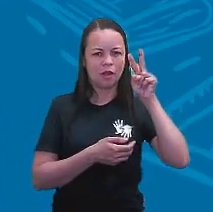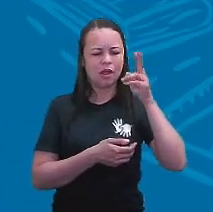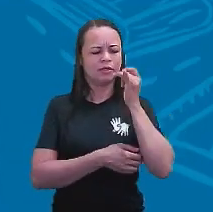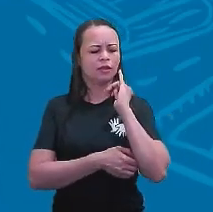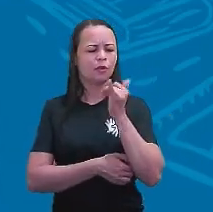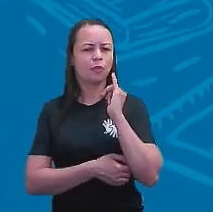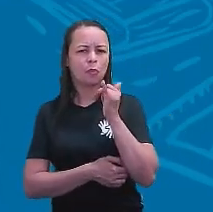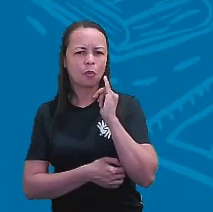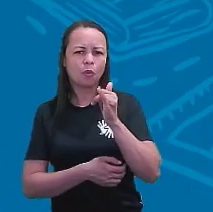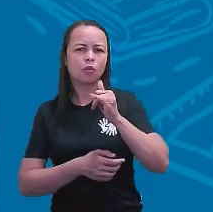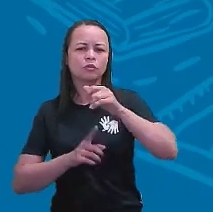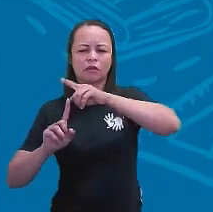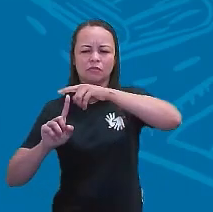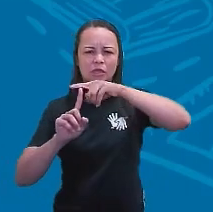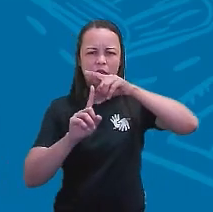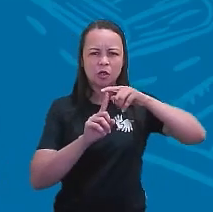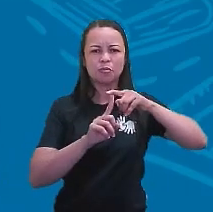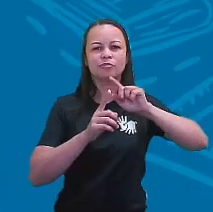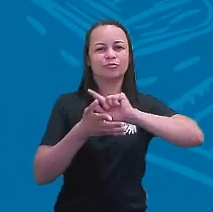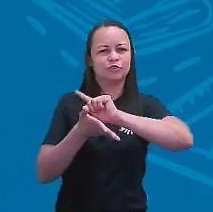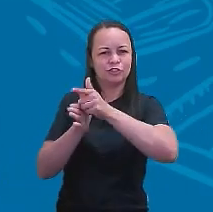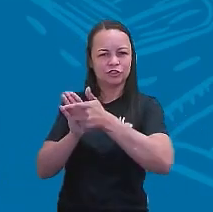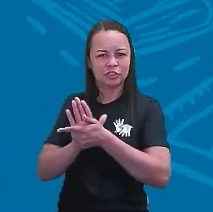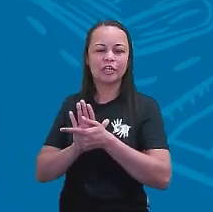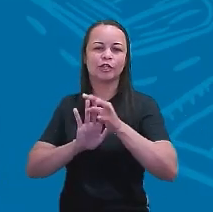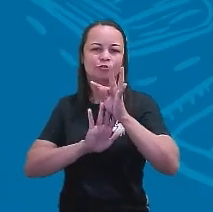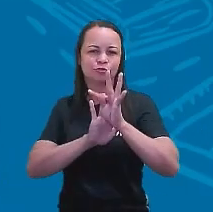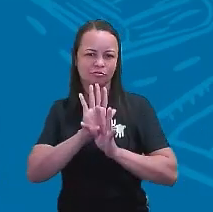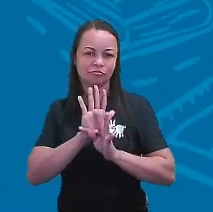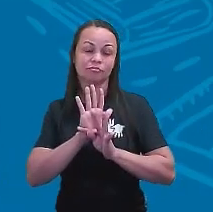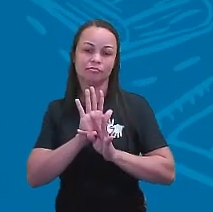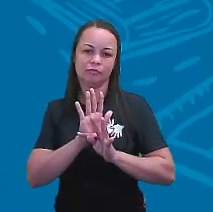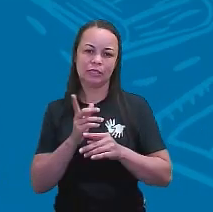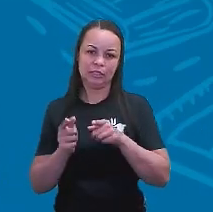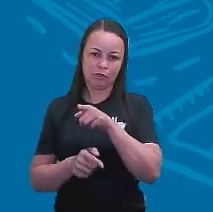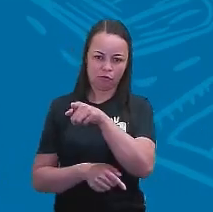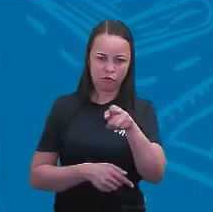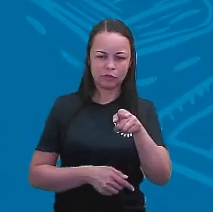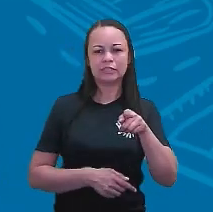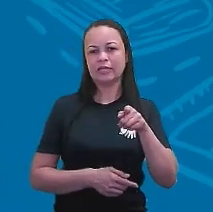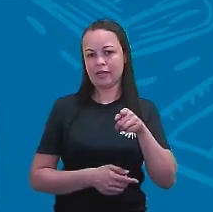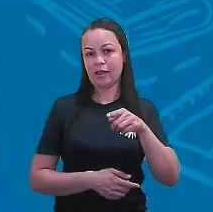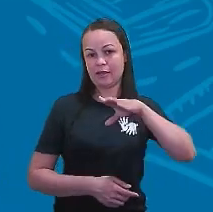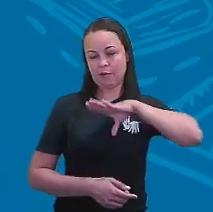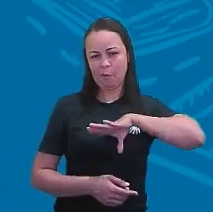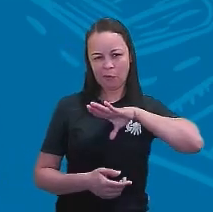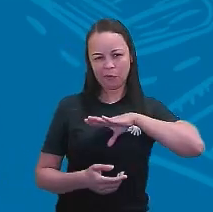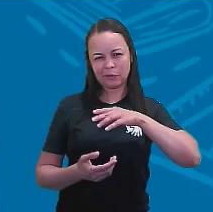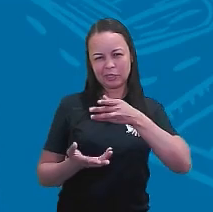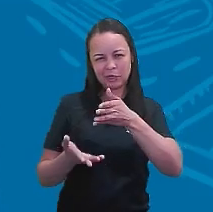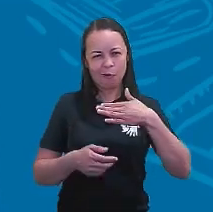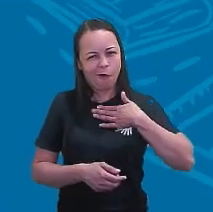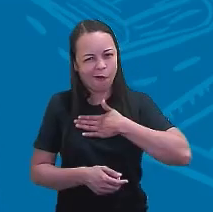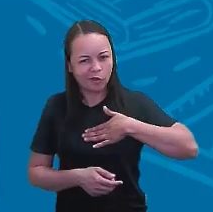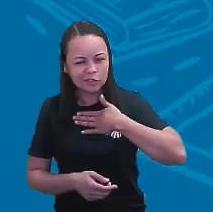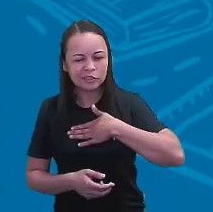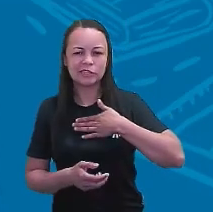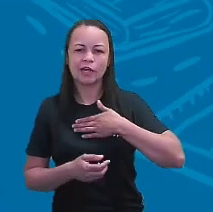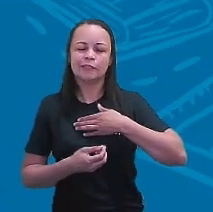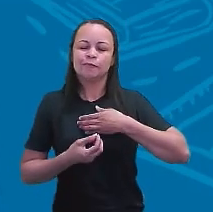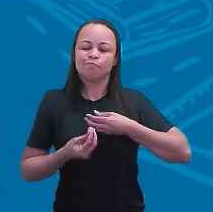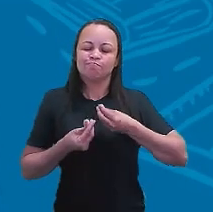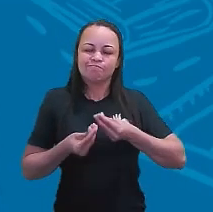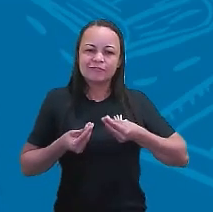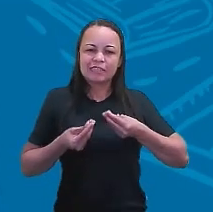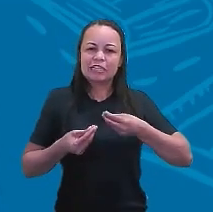em vários tipos de gêneros textuais. Então você aí também de língua portuguesa, com certeza vai se debruçar e ter